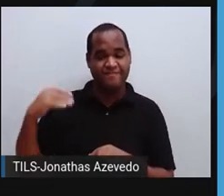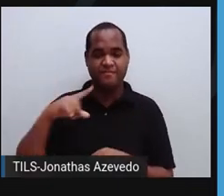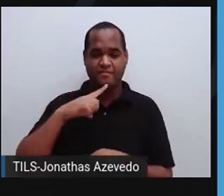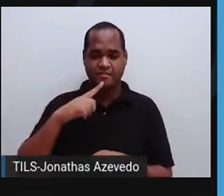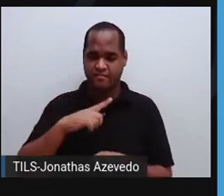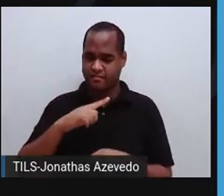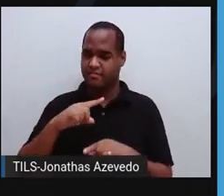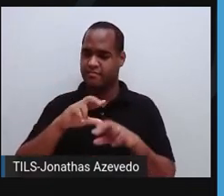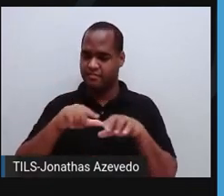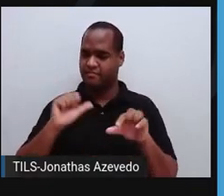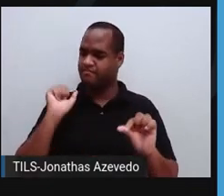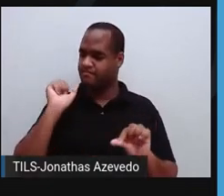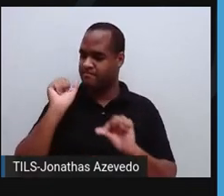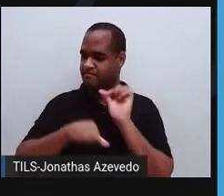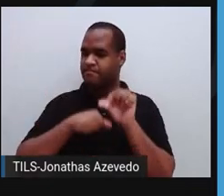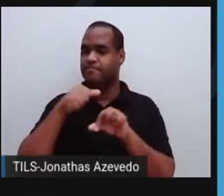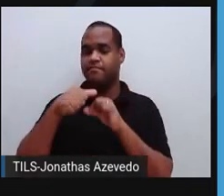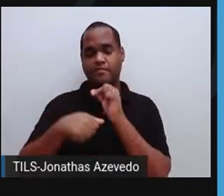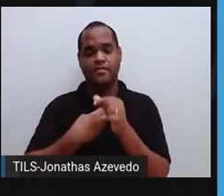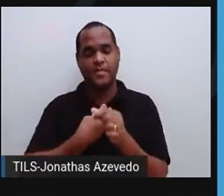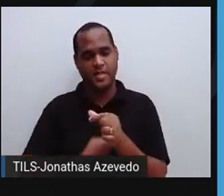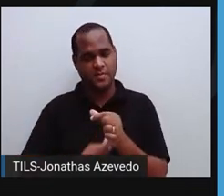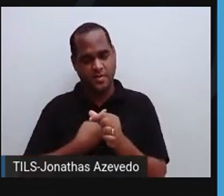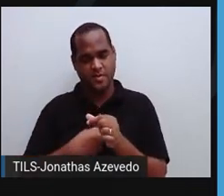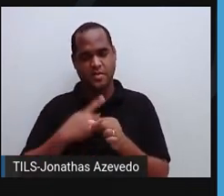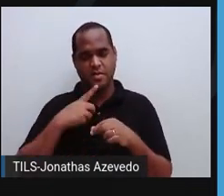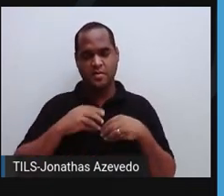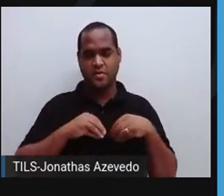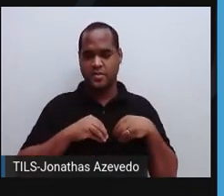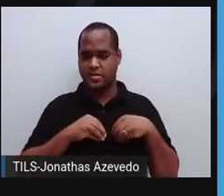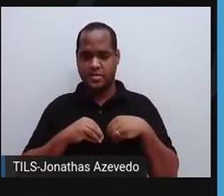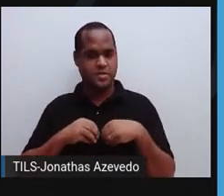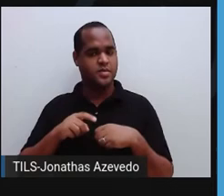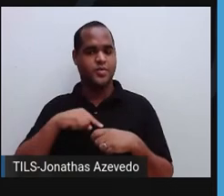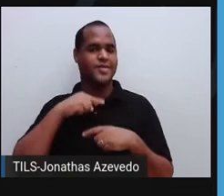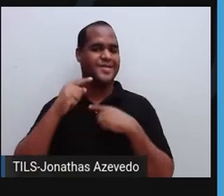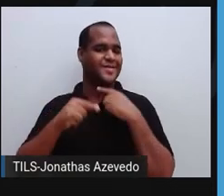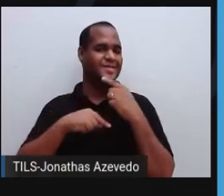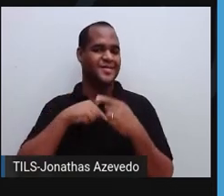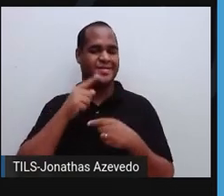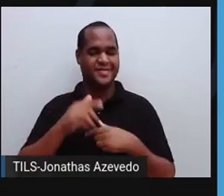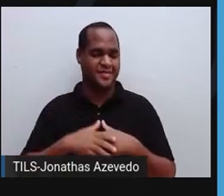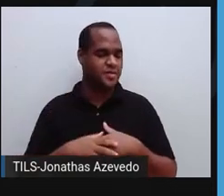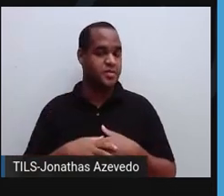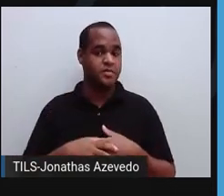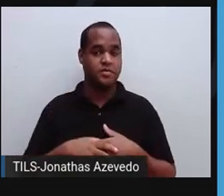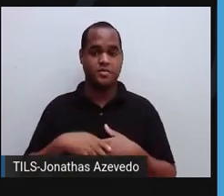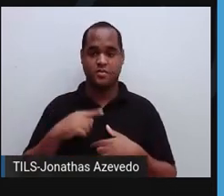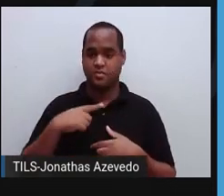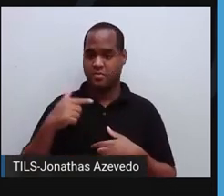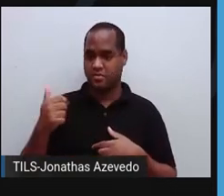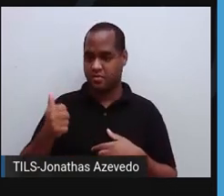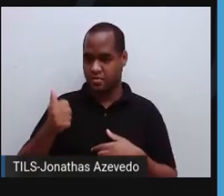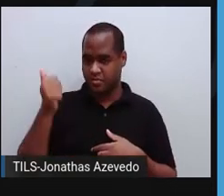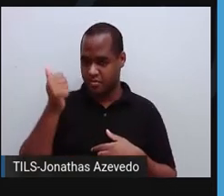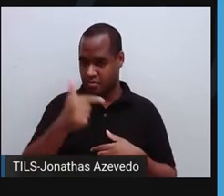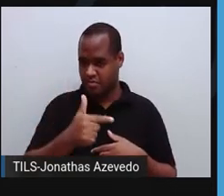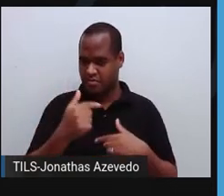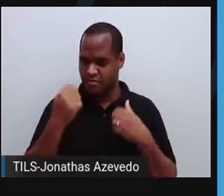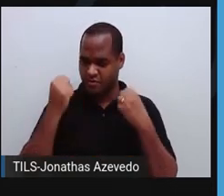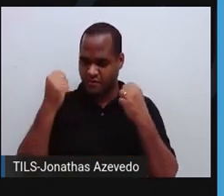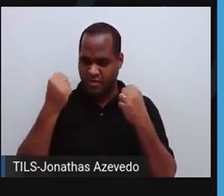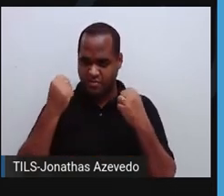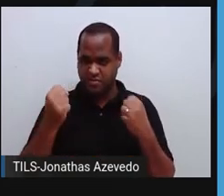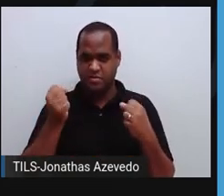aquele ambiente sofreu, não havia mais condições de sobrevivência. Então, os maiores, em tese, os mais fortes